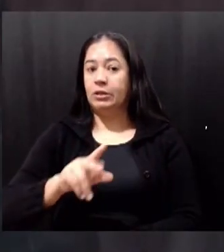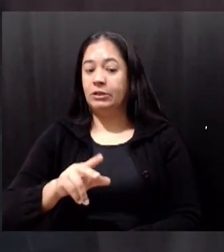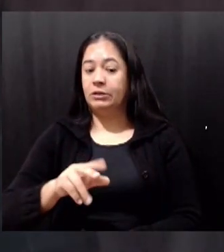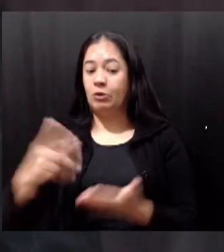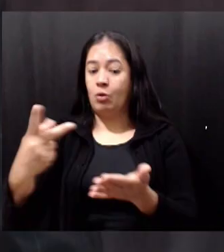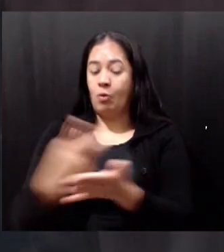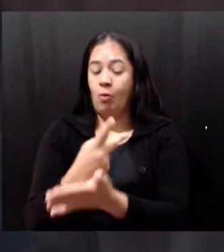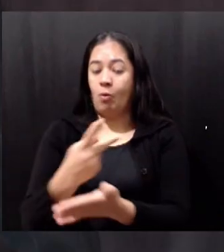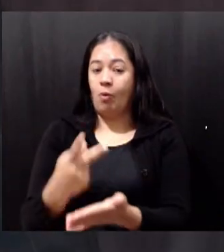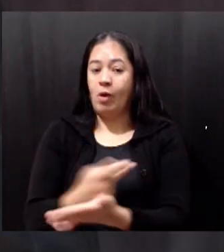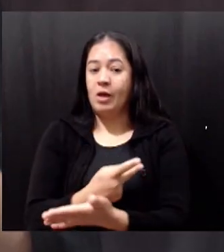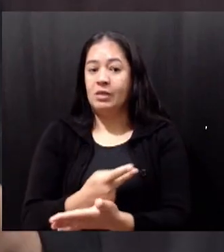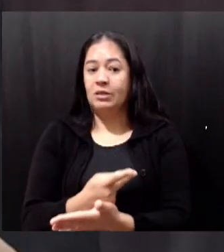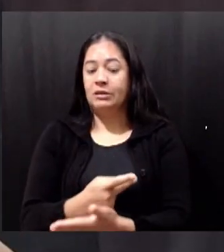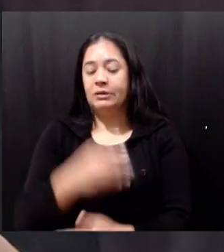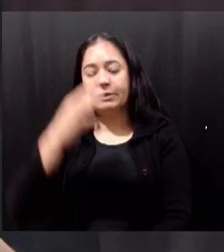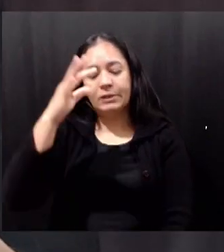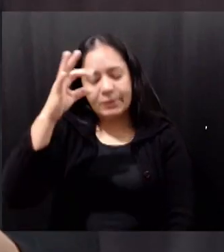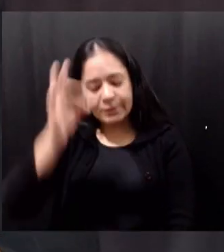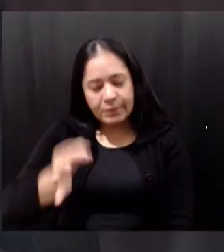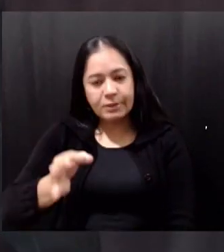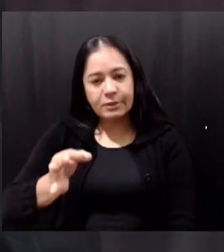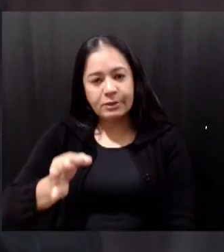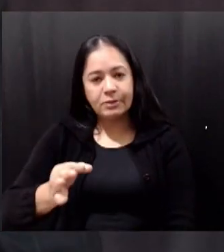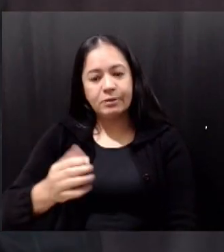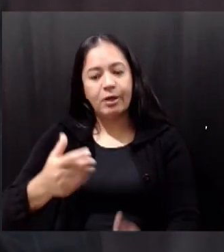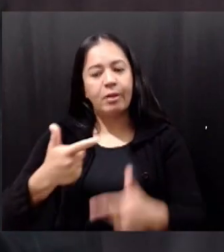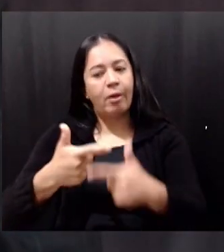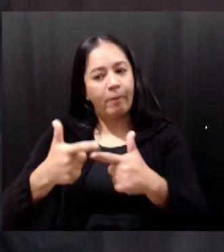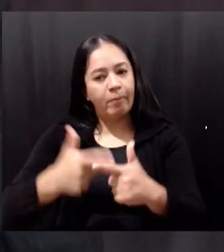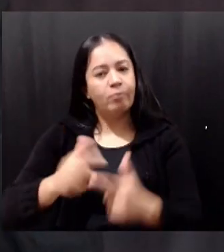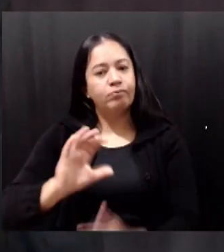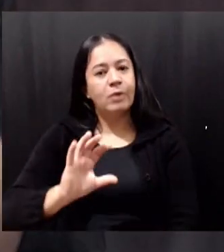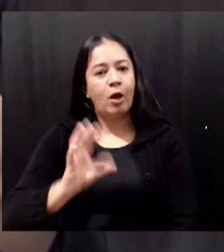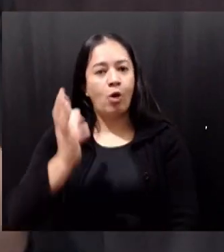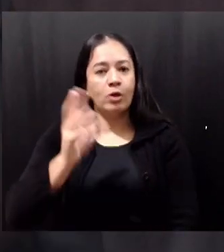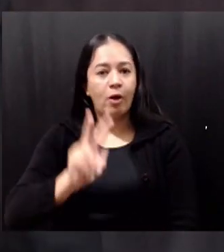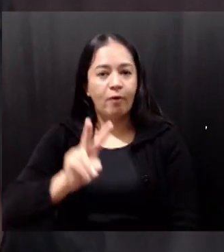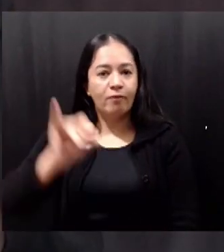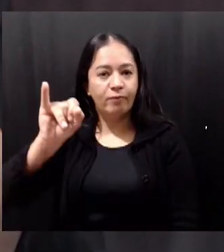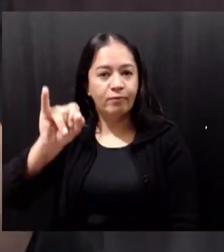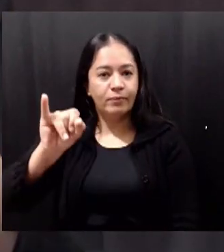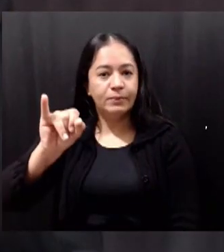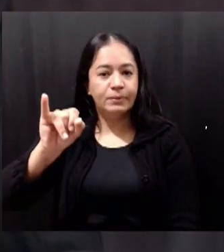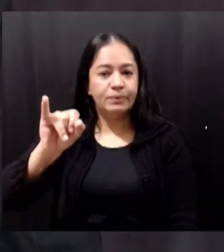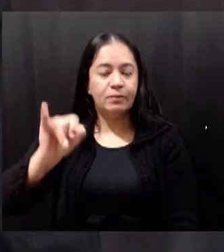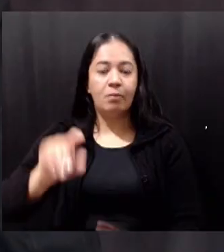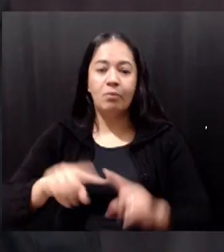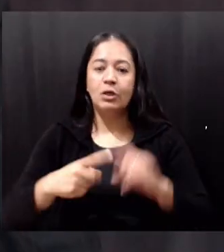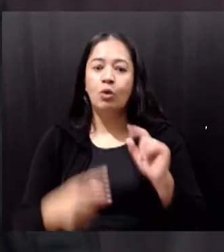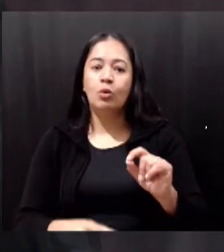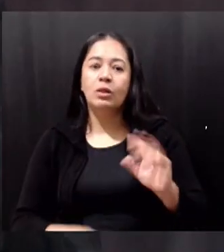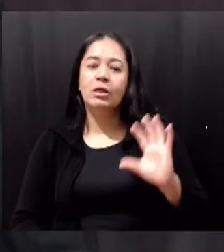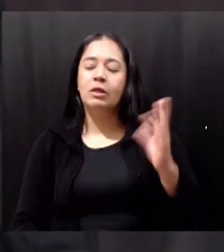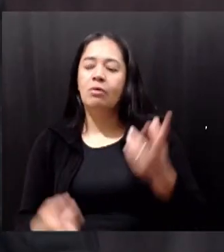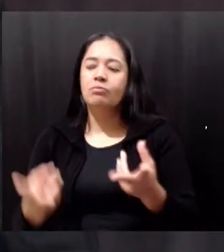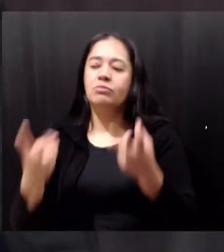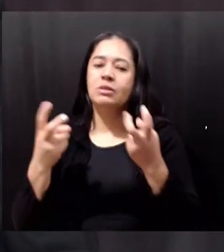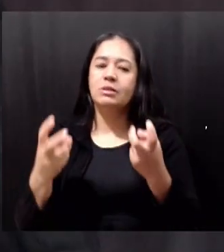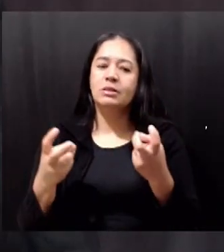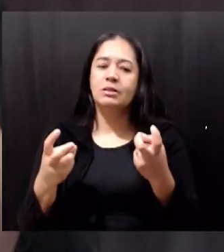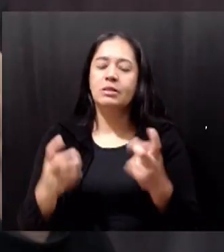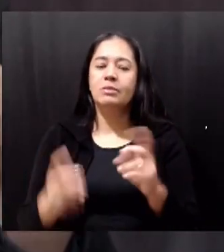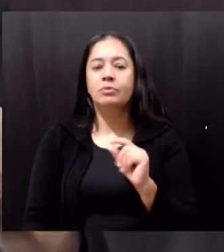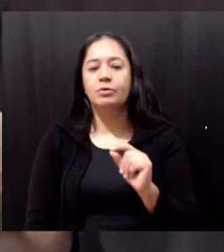com certeza vai trazer problemas. Então, o que eu vejo muito isso, né,